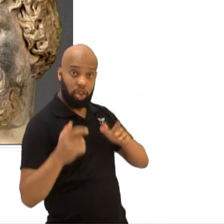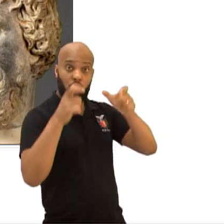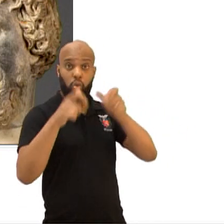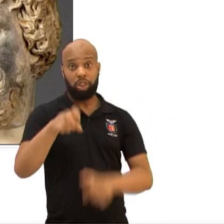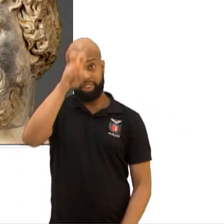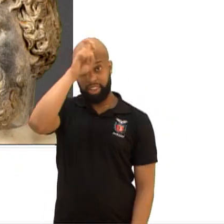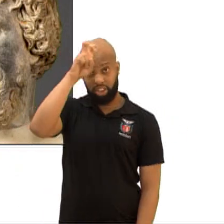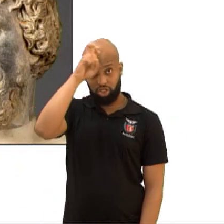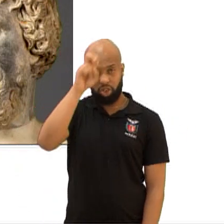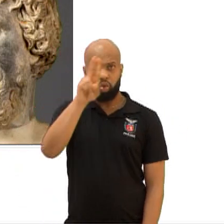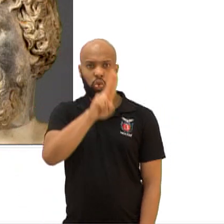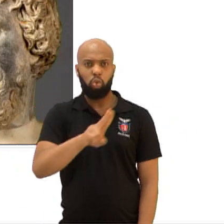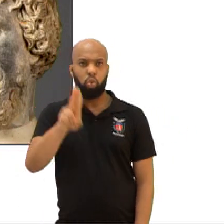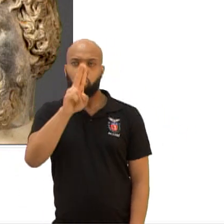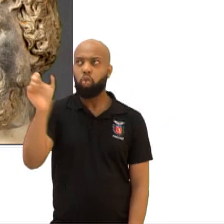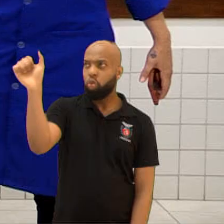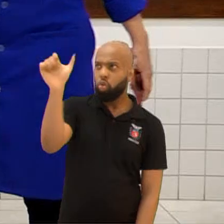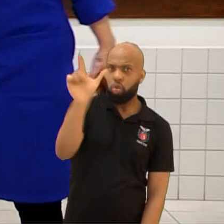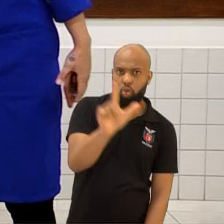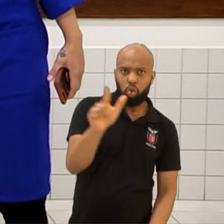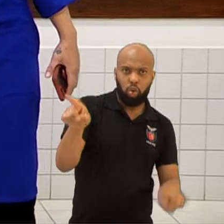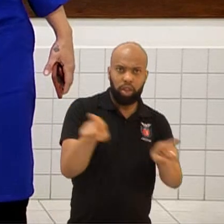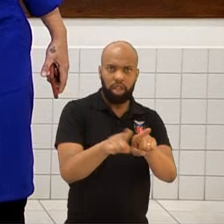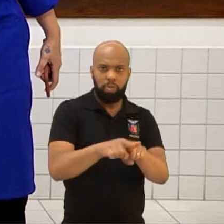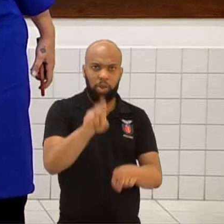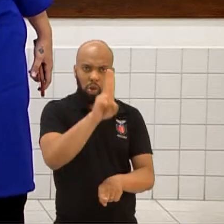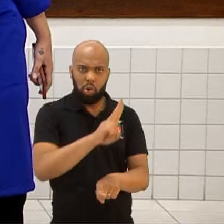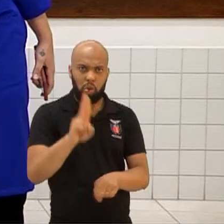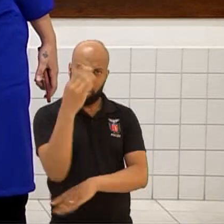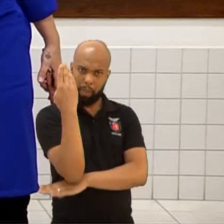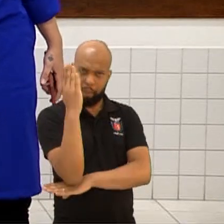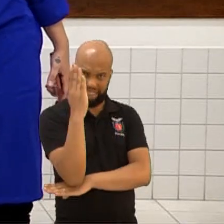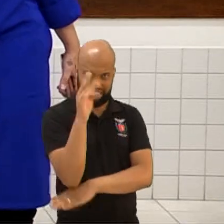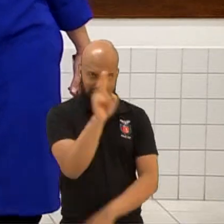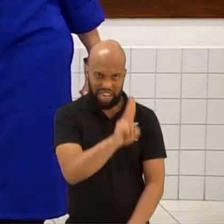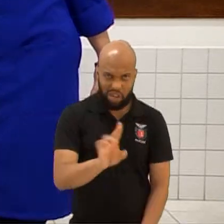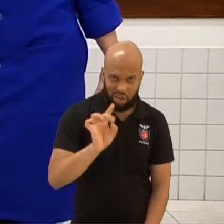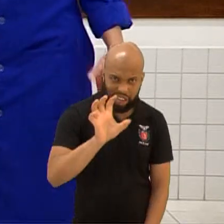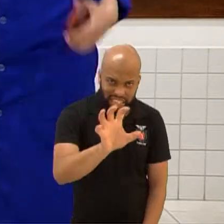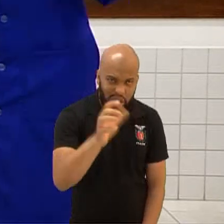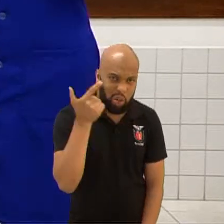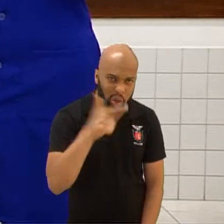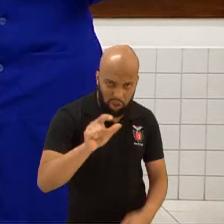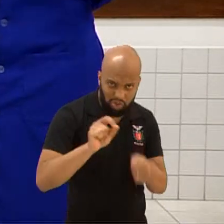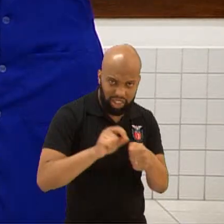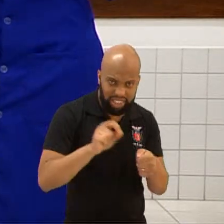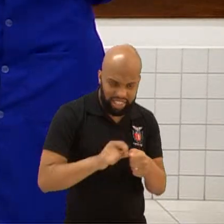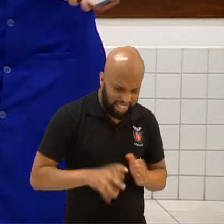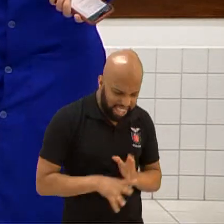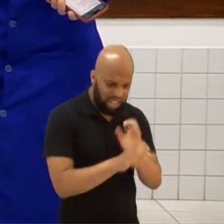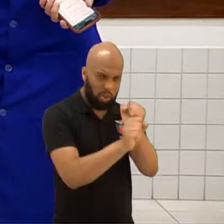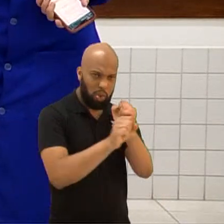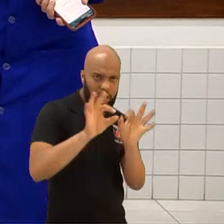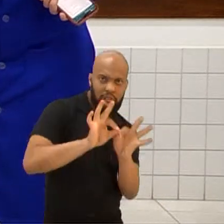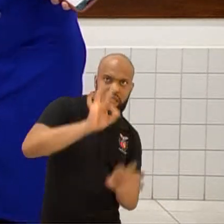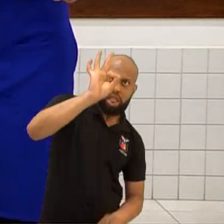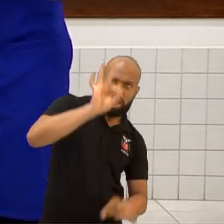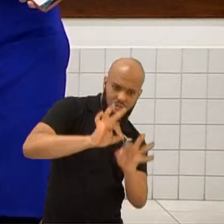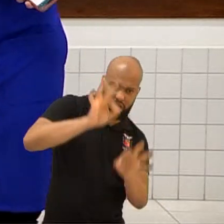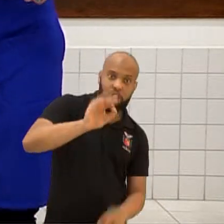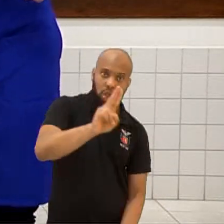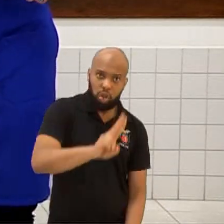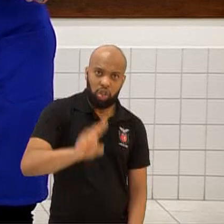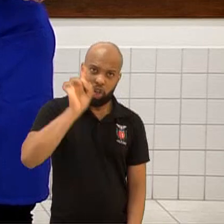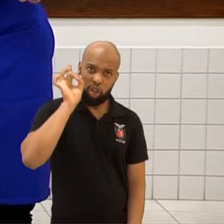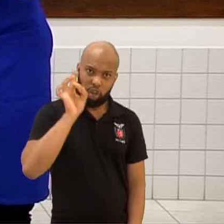uma estaca e a luz do sol? E aí, galera, o que vocês acham? Será que ele conseguiu esse feito, calcular a altura das pirâmides